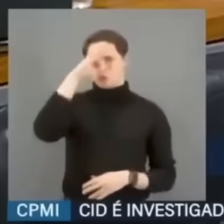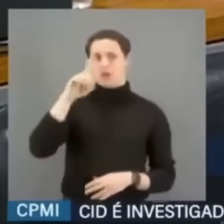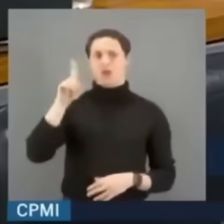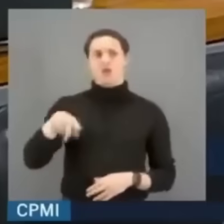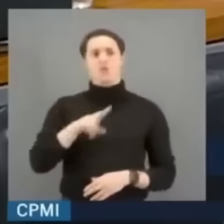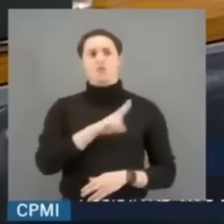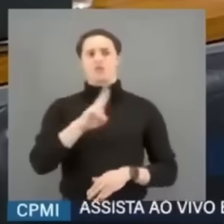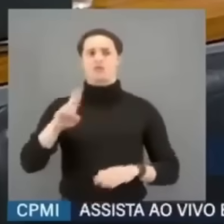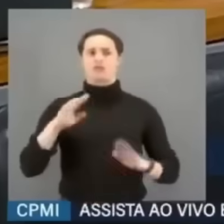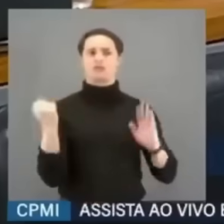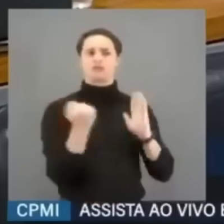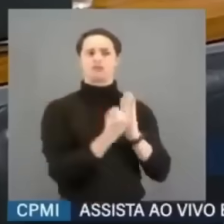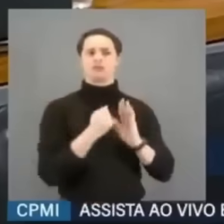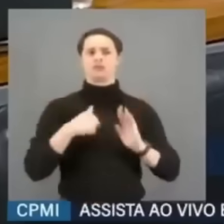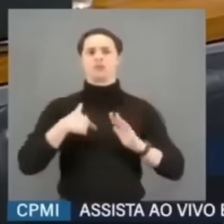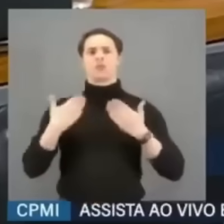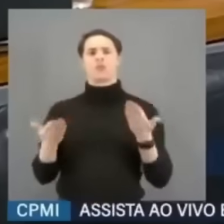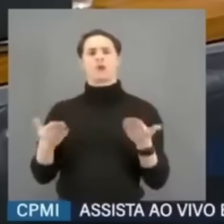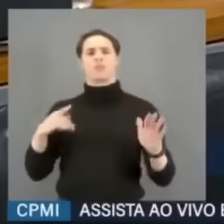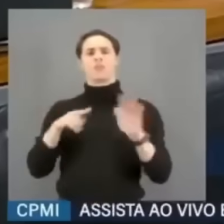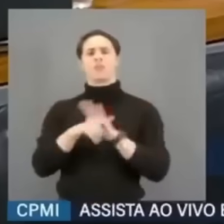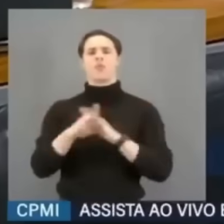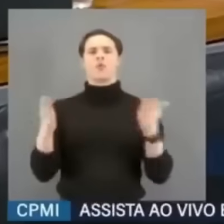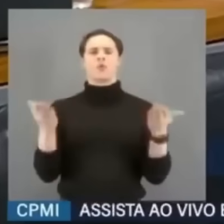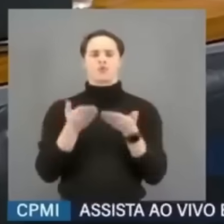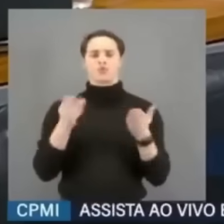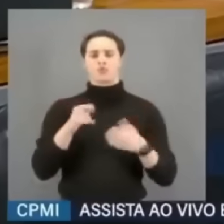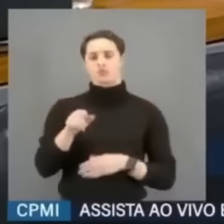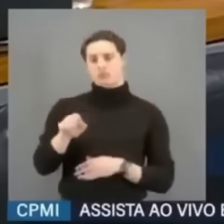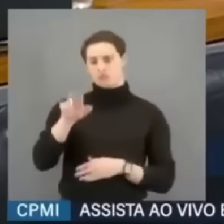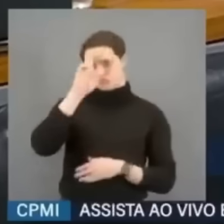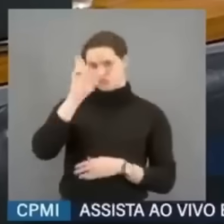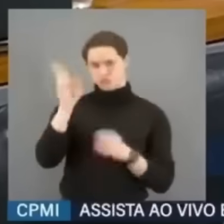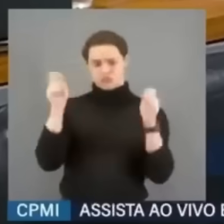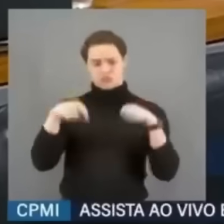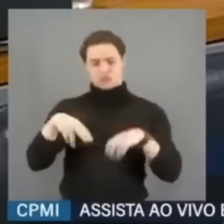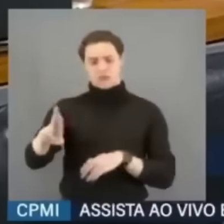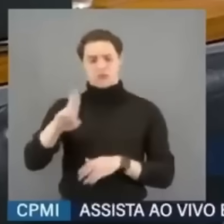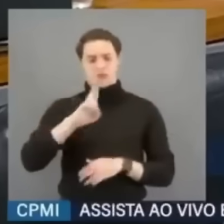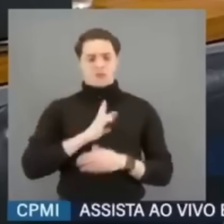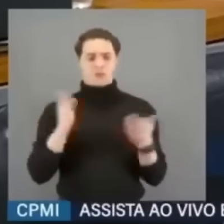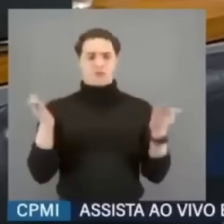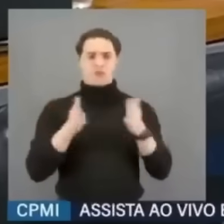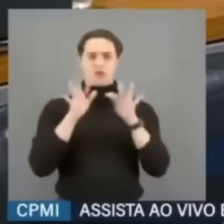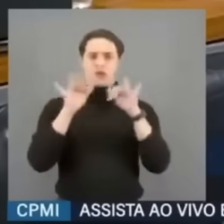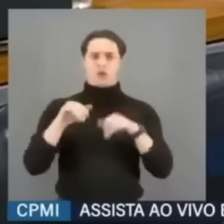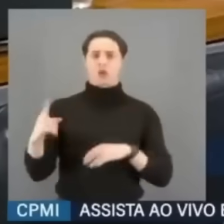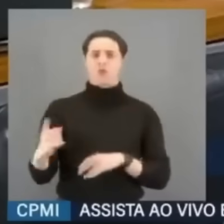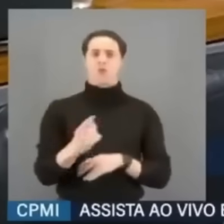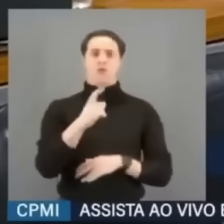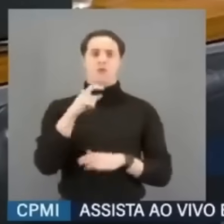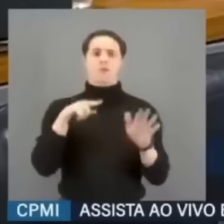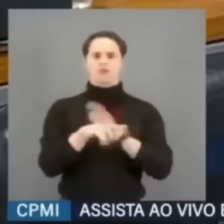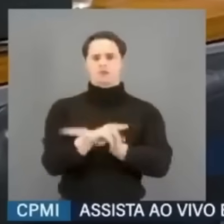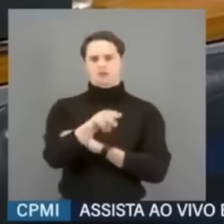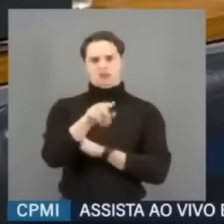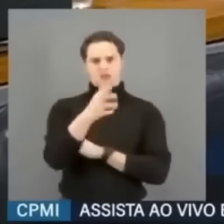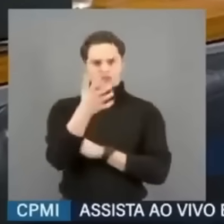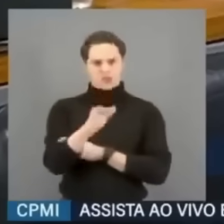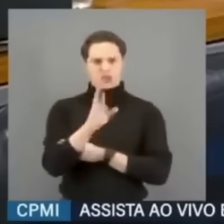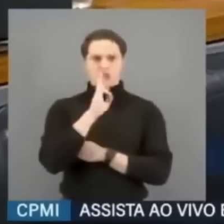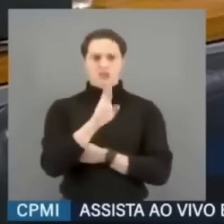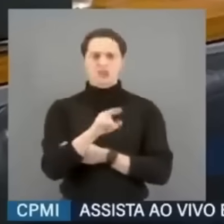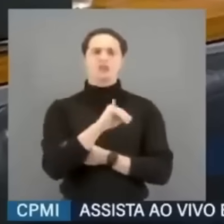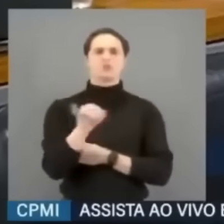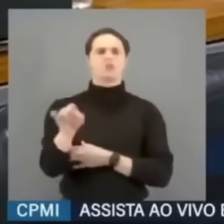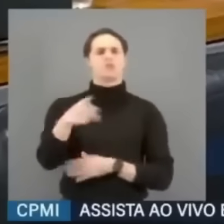lá. A pergunta que eu faço, o senhor pode me responder ao final, é a única pergunta que eu lhe farei, já que não quer responder: se o presidente